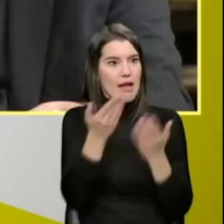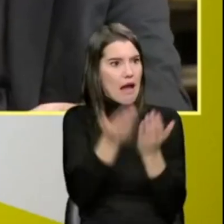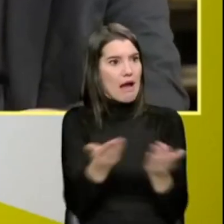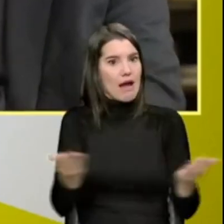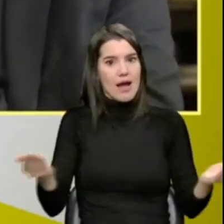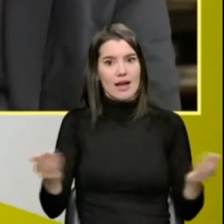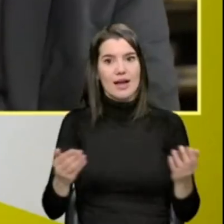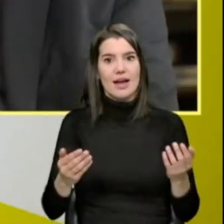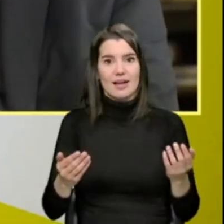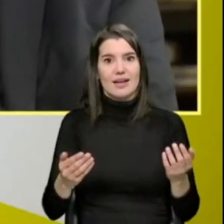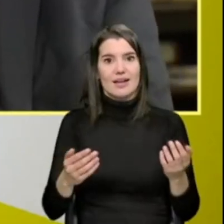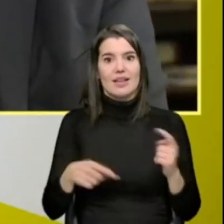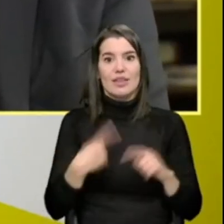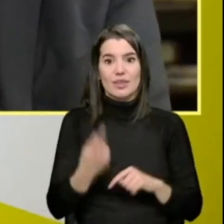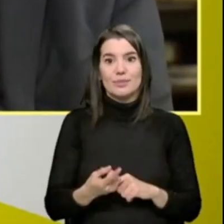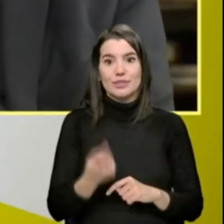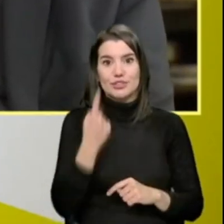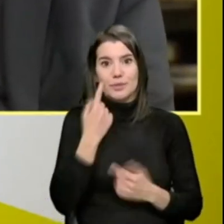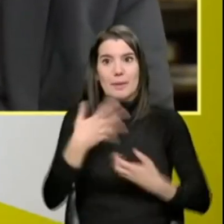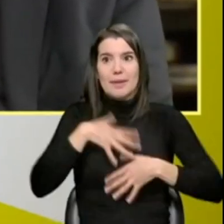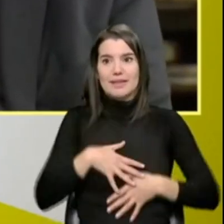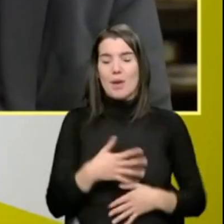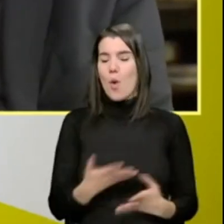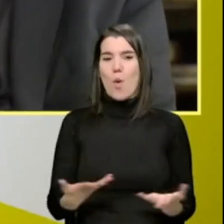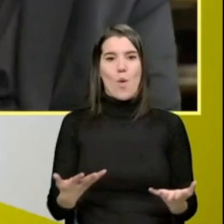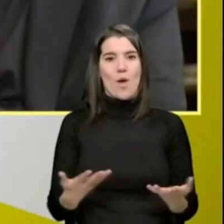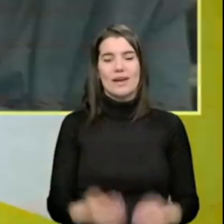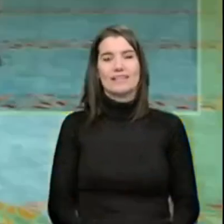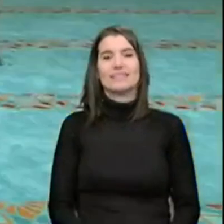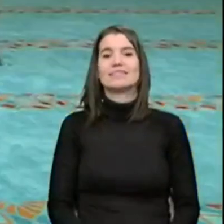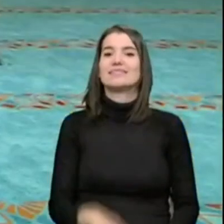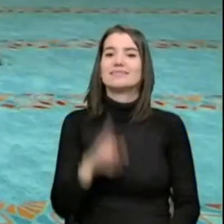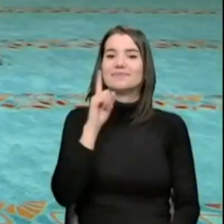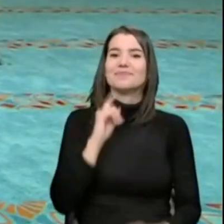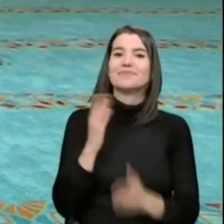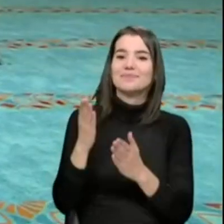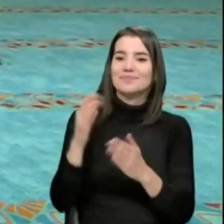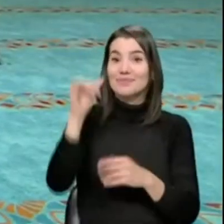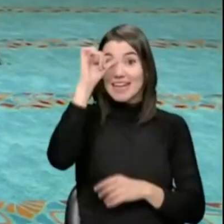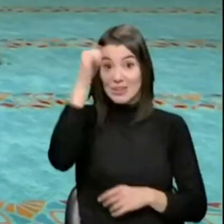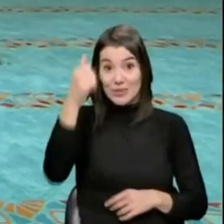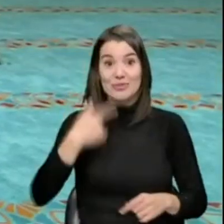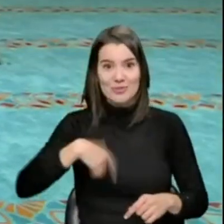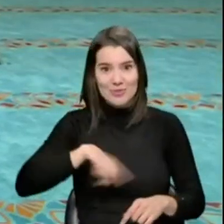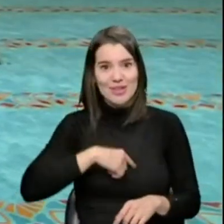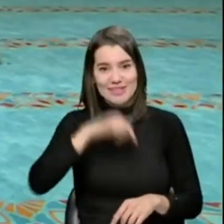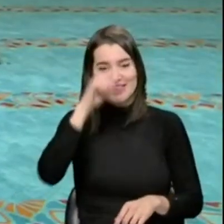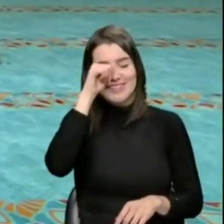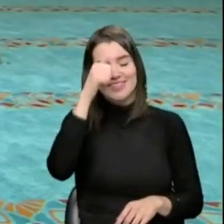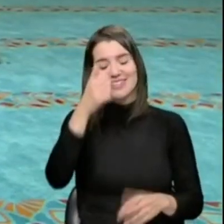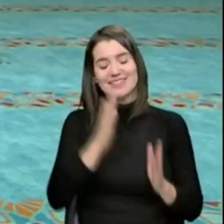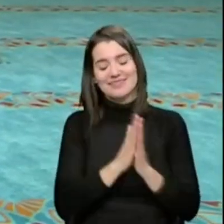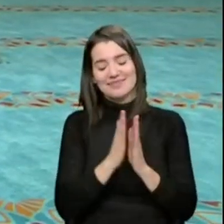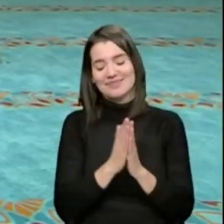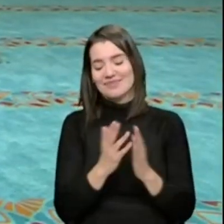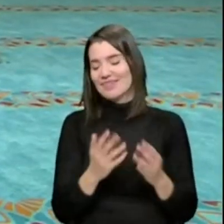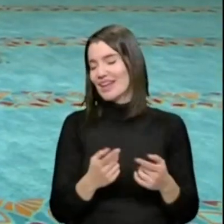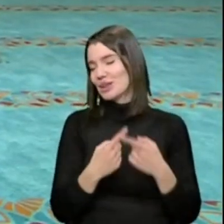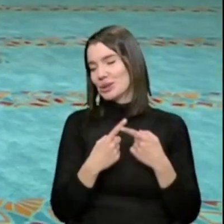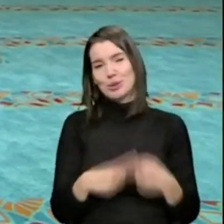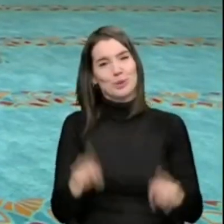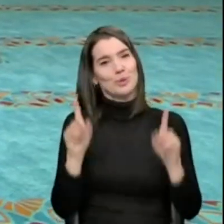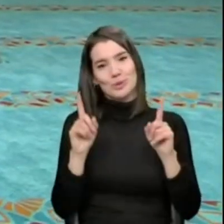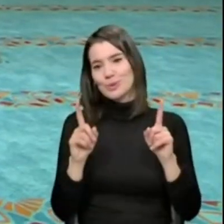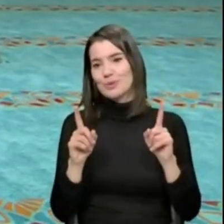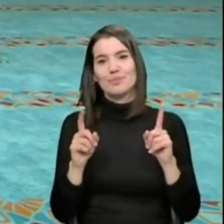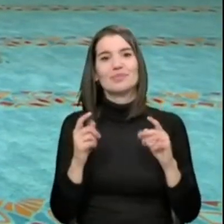difícil depois, quando se experimenta, de negar. Sra. Carla, e para os hinduísmos? O hinduísmo é completamente diferente, é